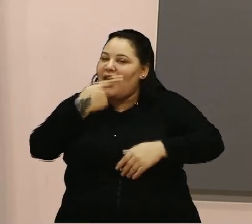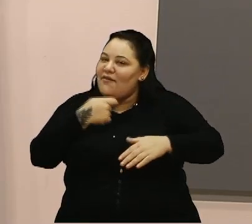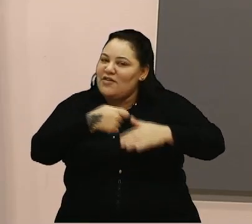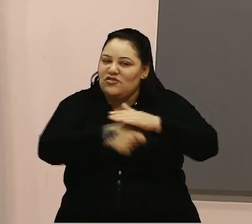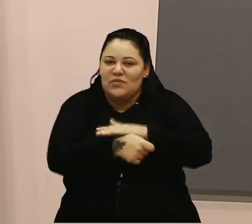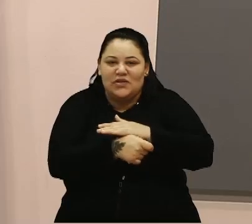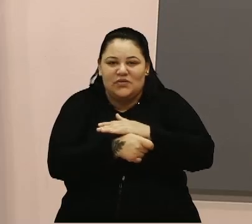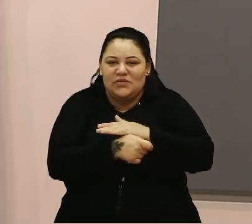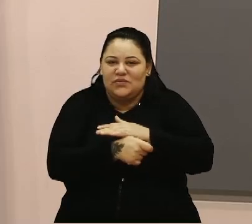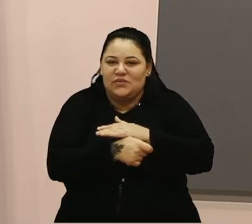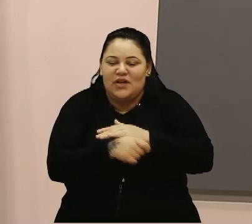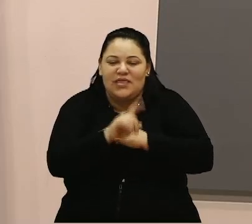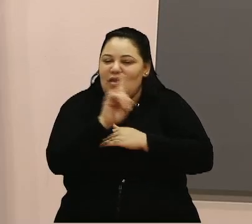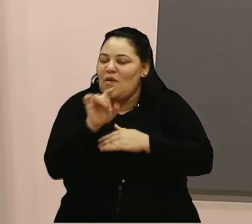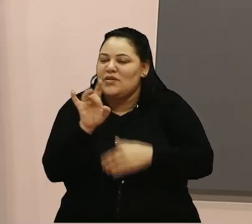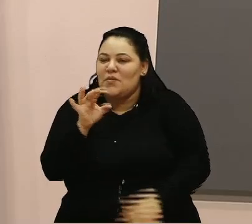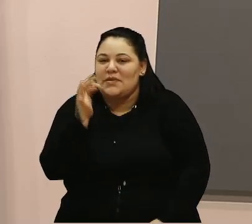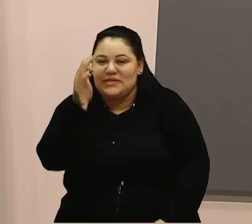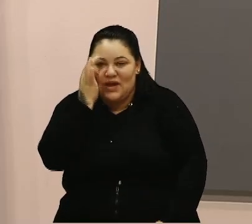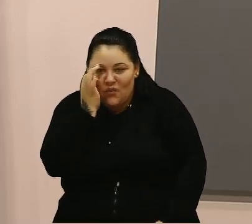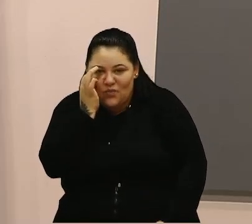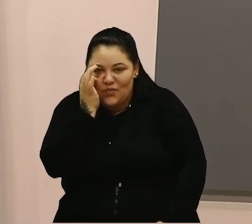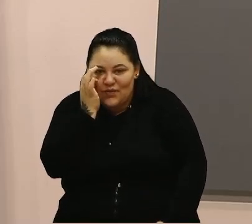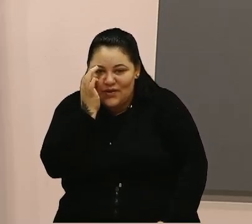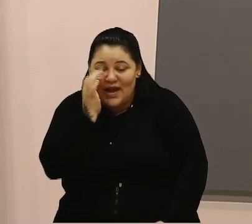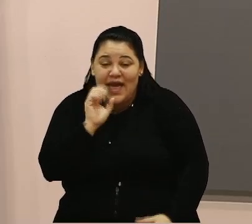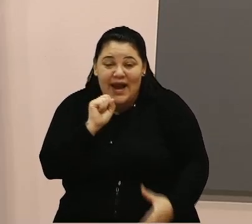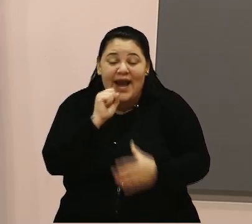só um investimento físico. É um investimento que